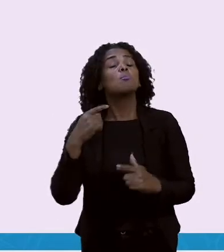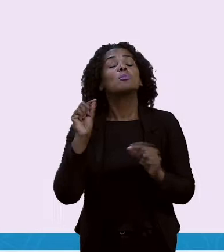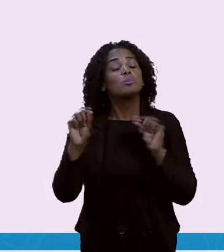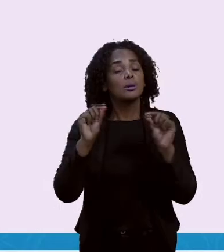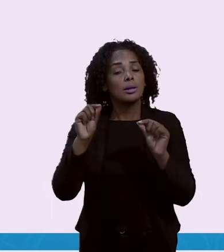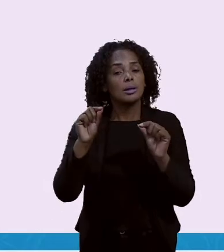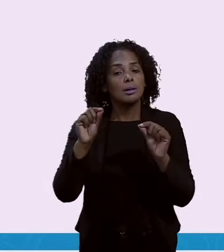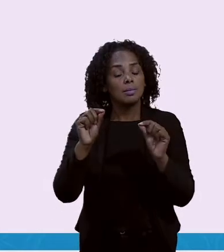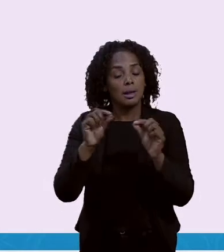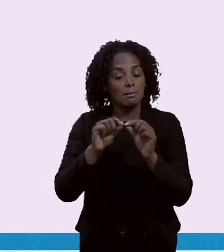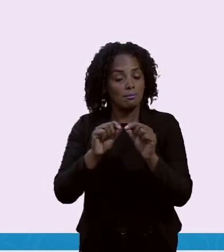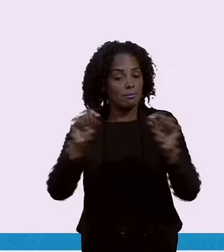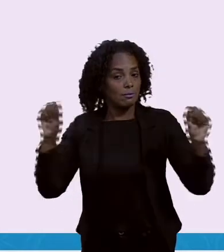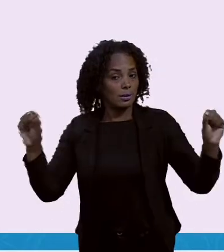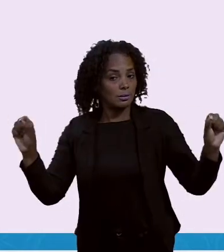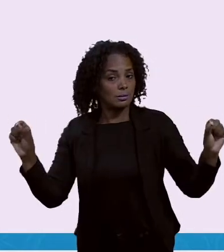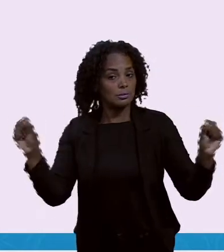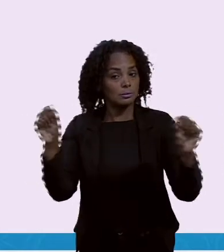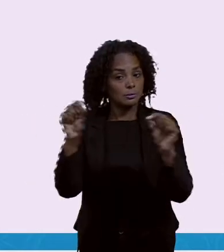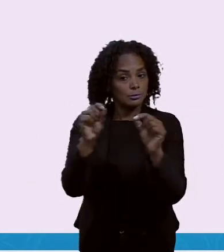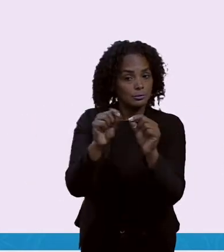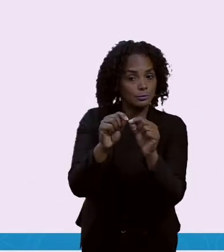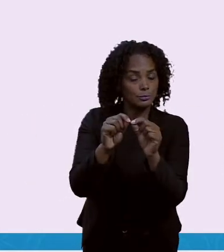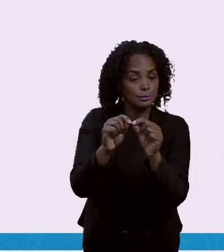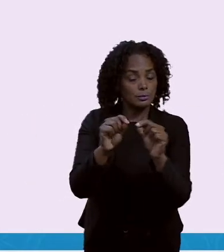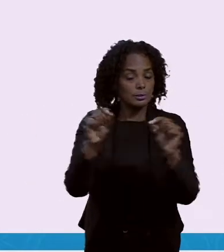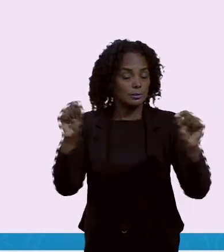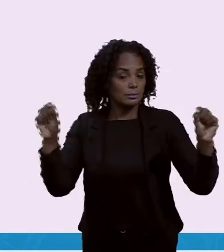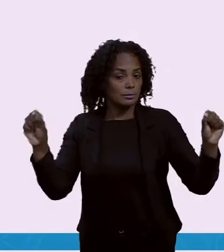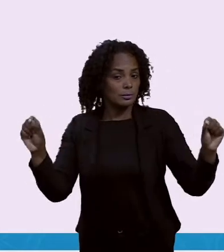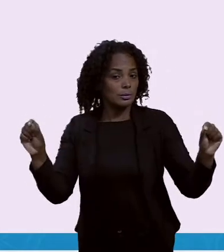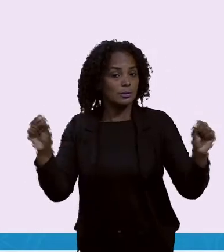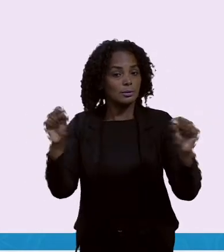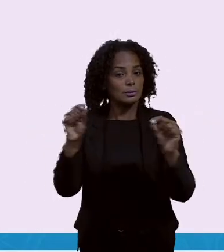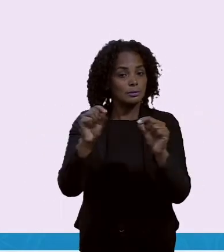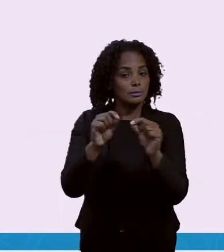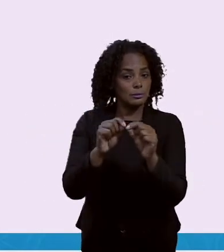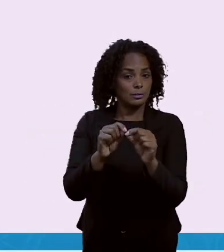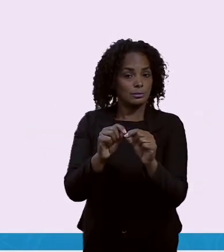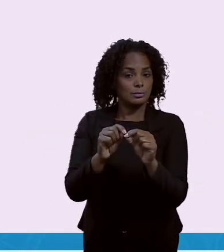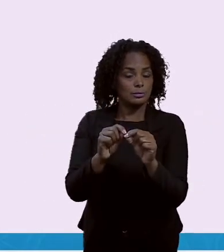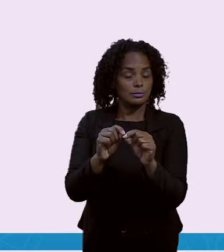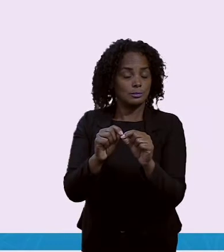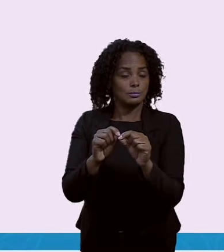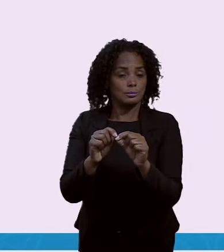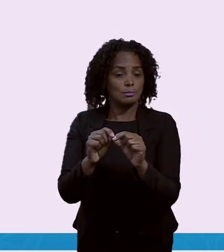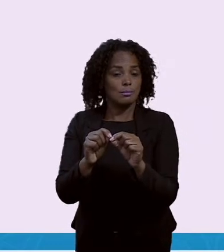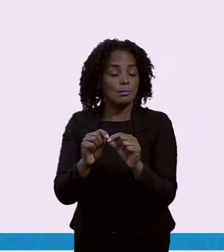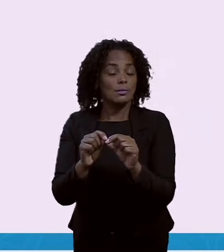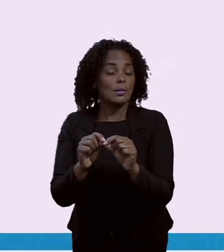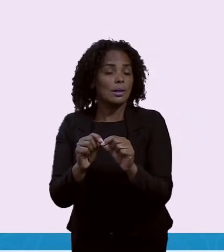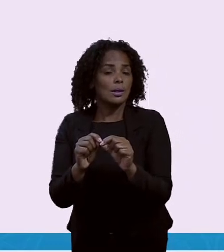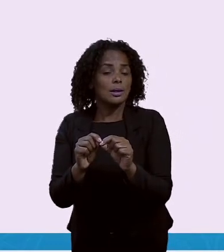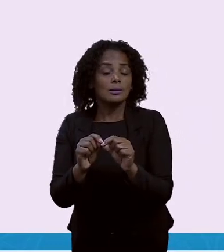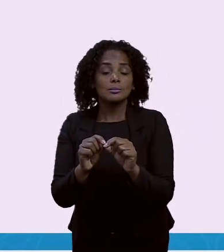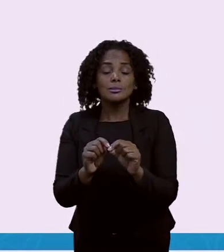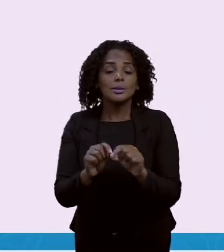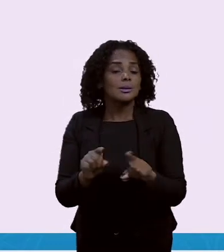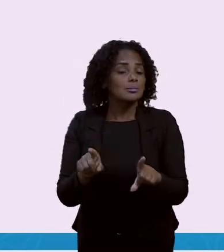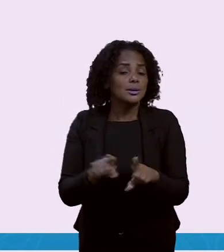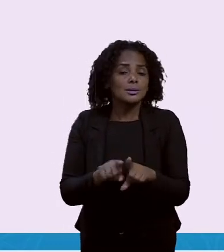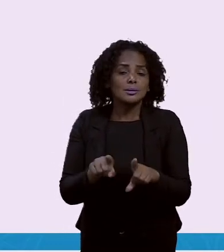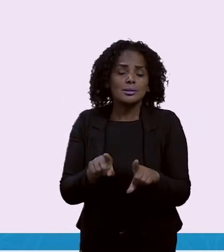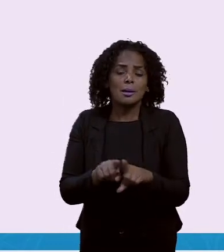Então ele estica, mas ele também retorna à sua forma original. E é